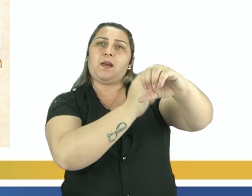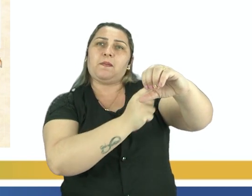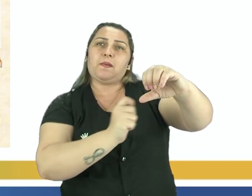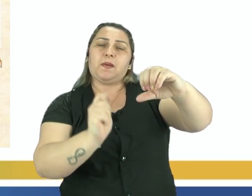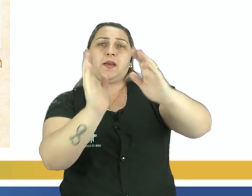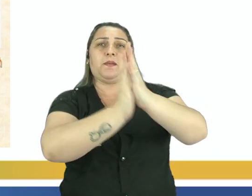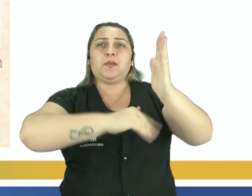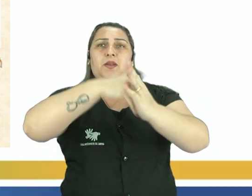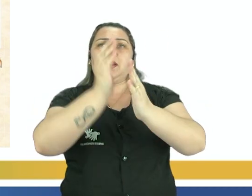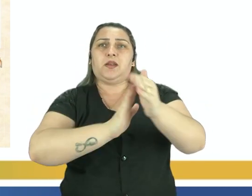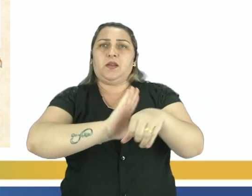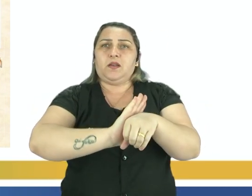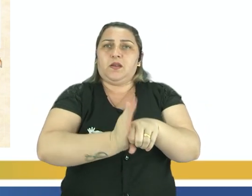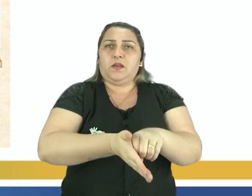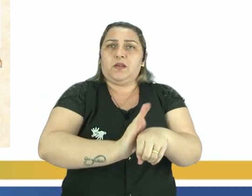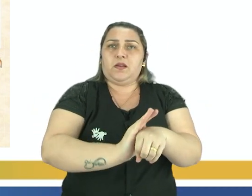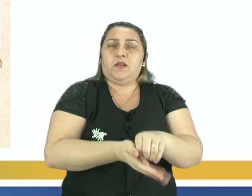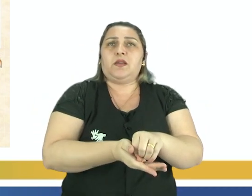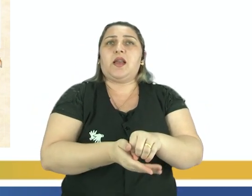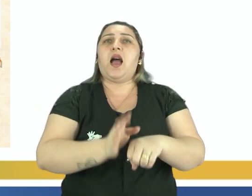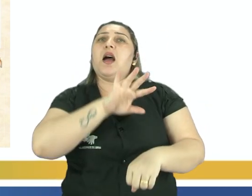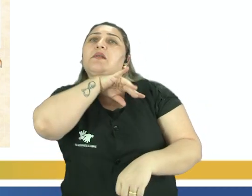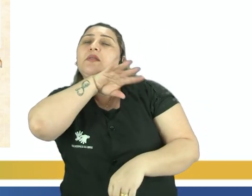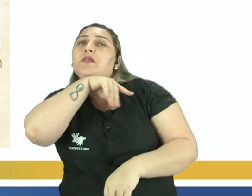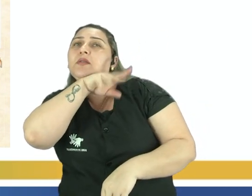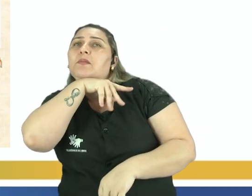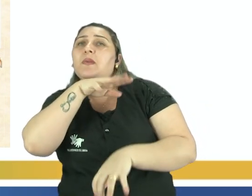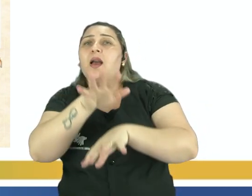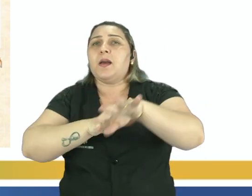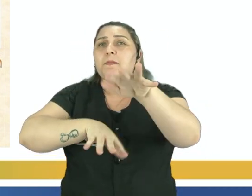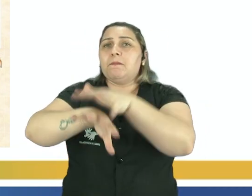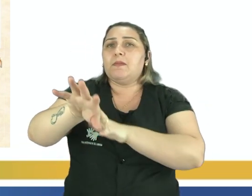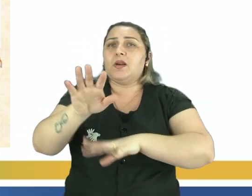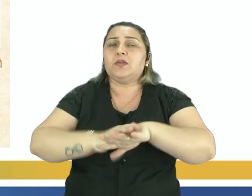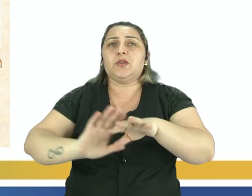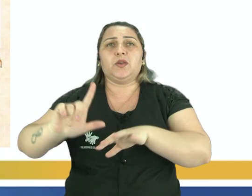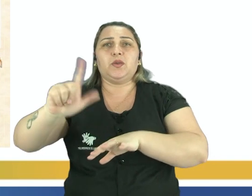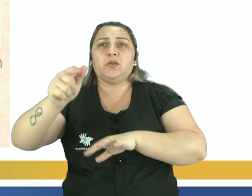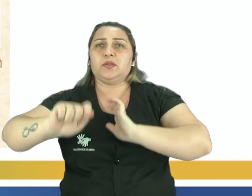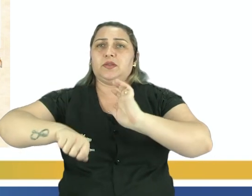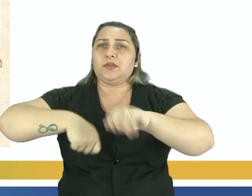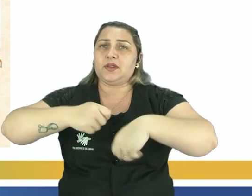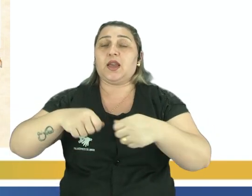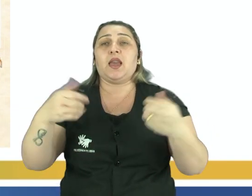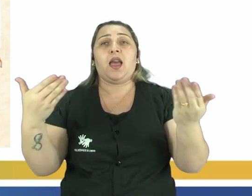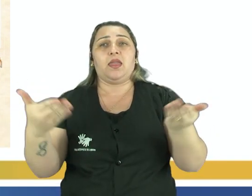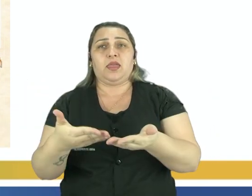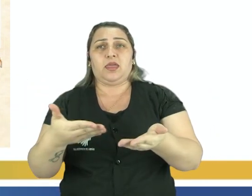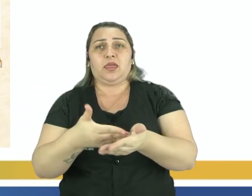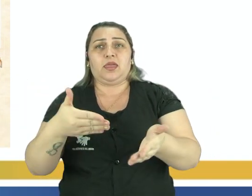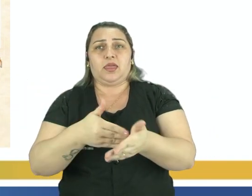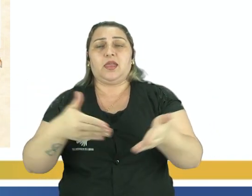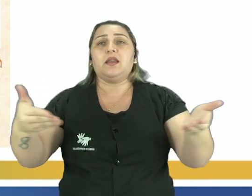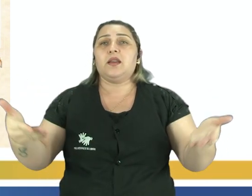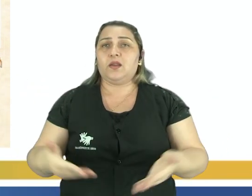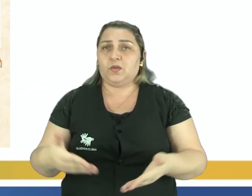nas paredes das grutas, né, animais, mãos e outros sinais, né, de que ainda hoje